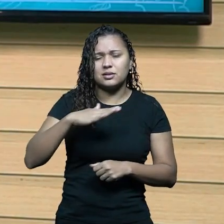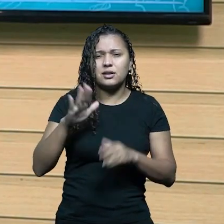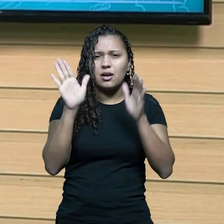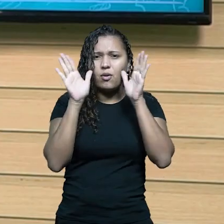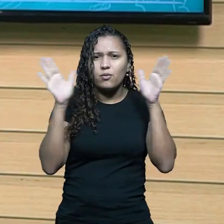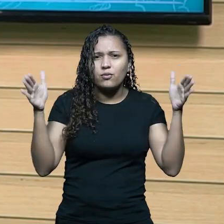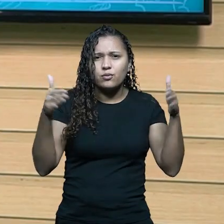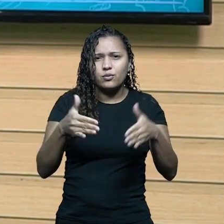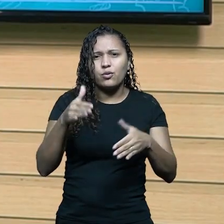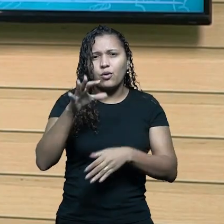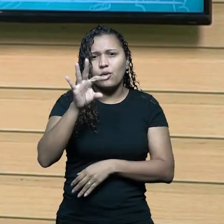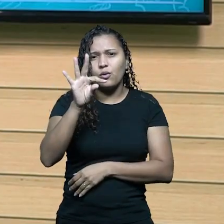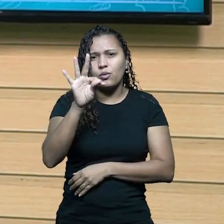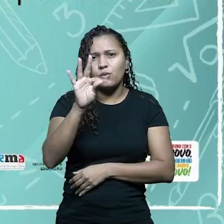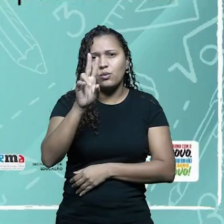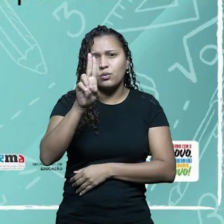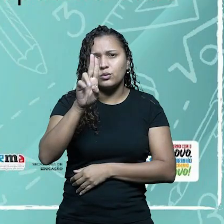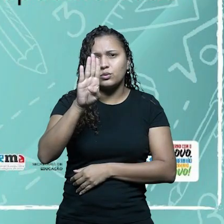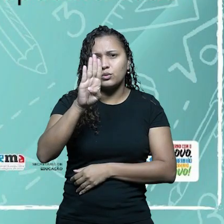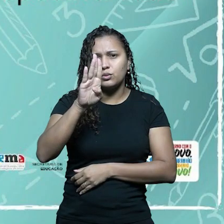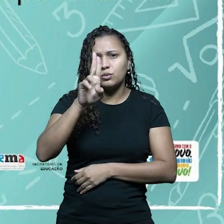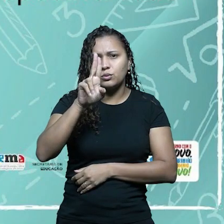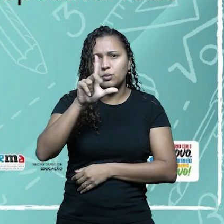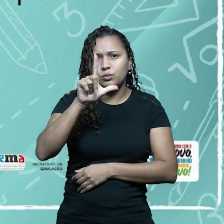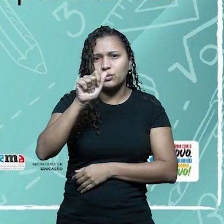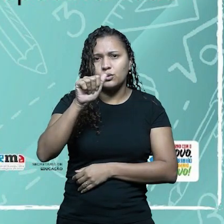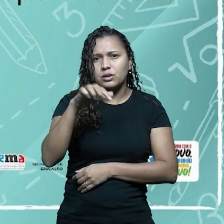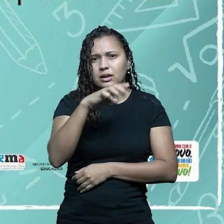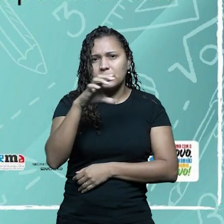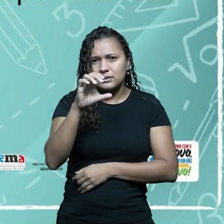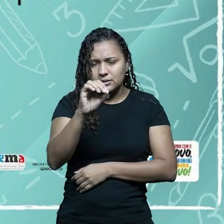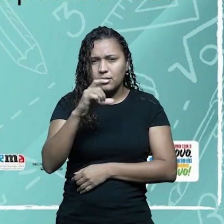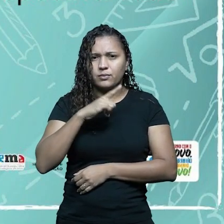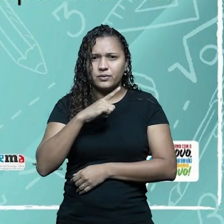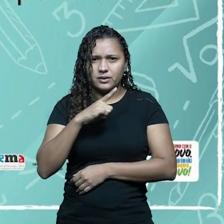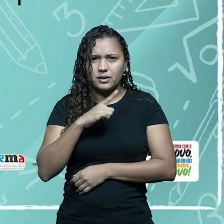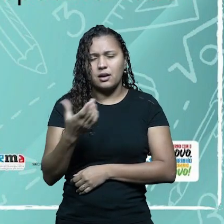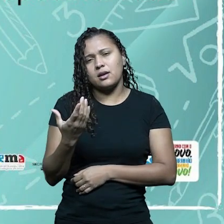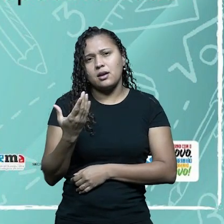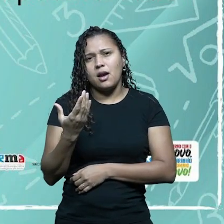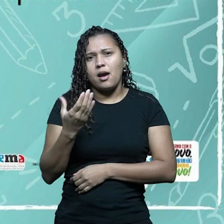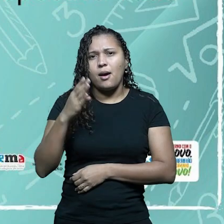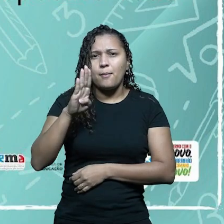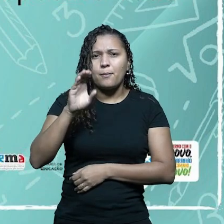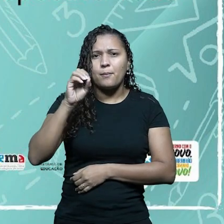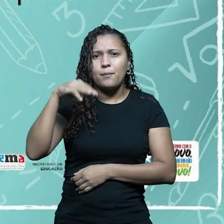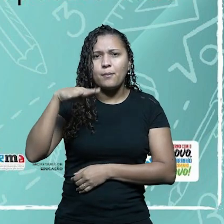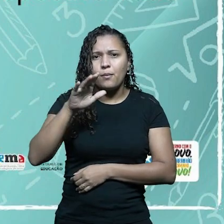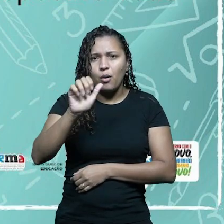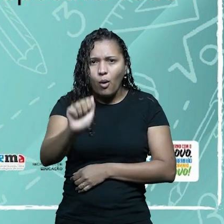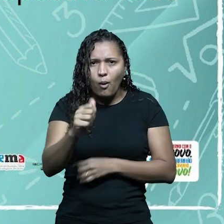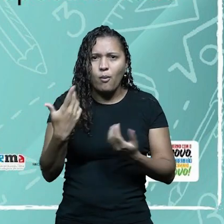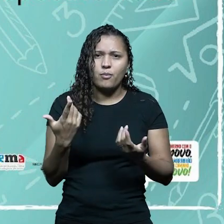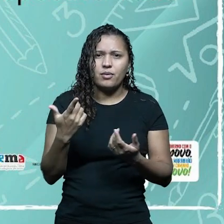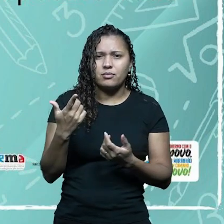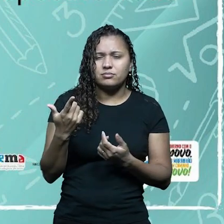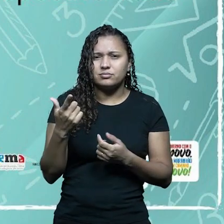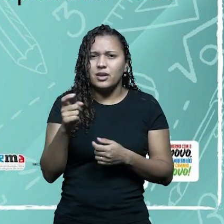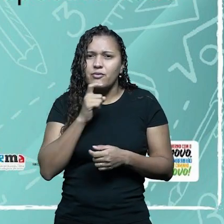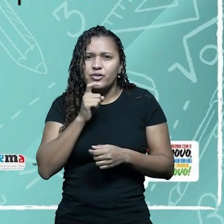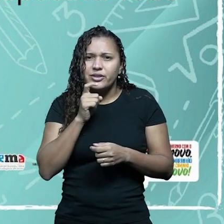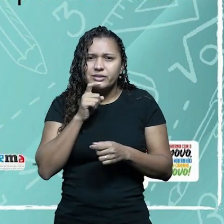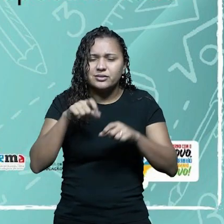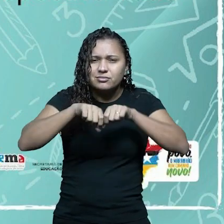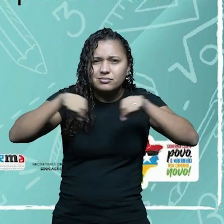parte voltada para as tubulações. Como a gente pode ver aqui na figura, nós temos bombas, temos válvulas, tem um resfriador,